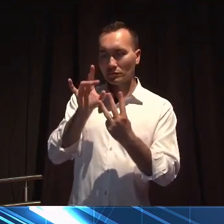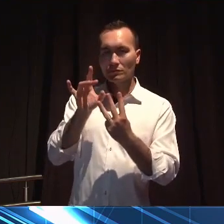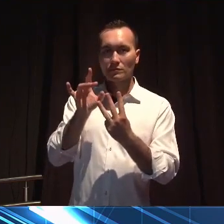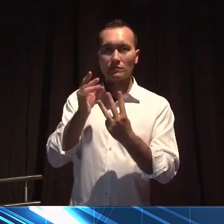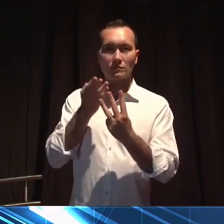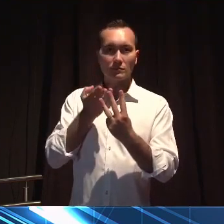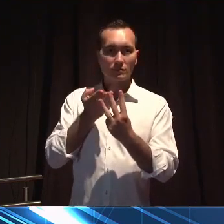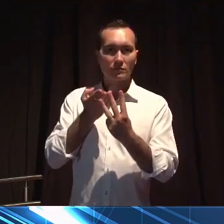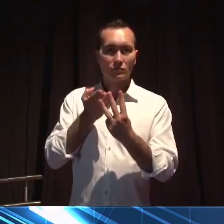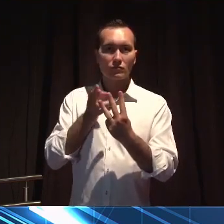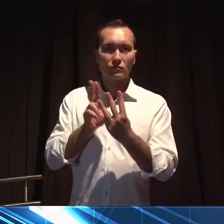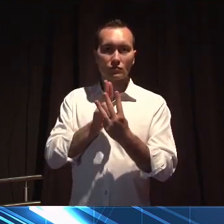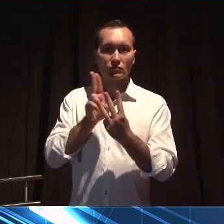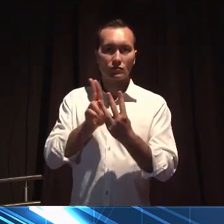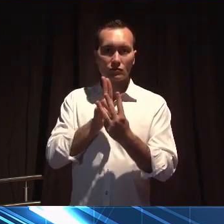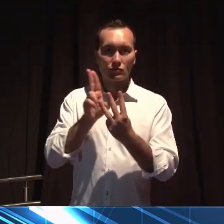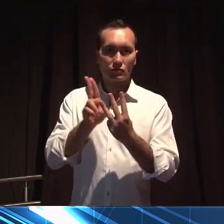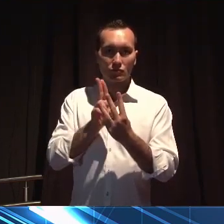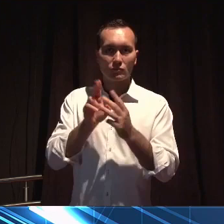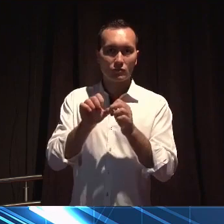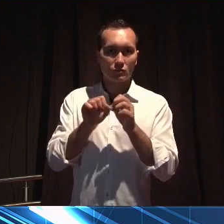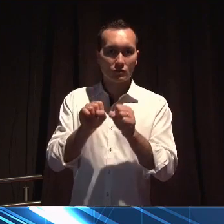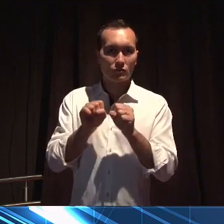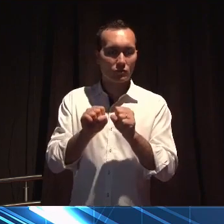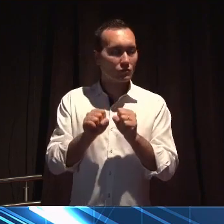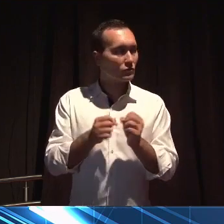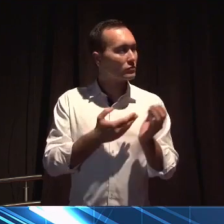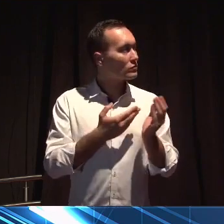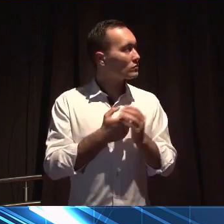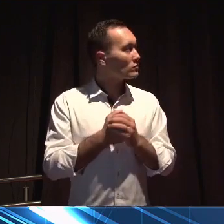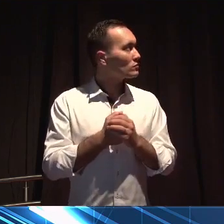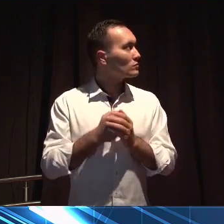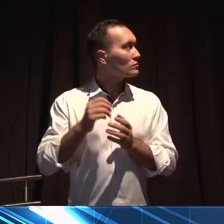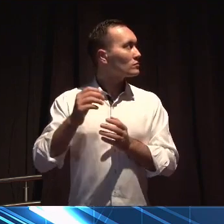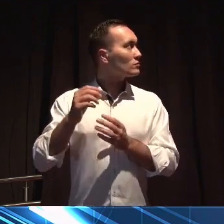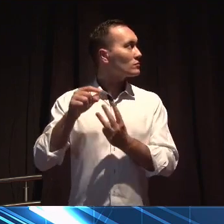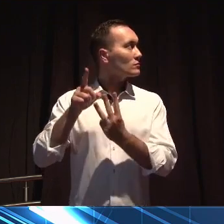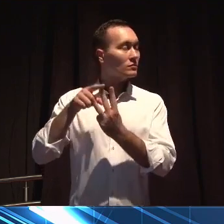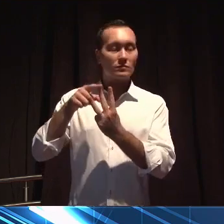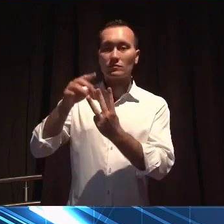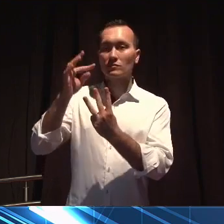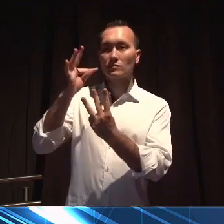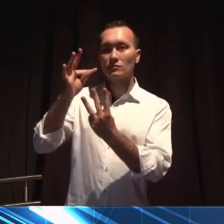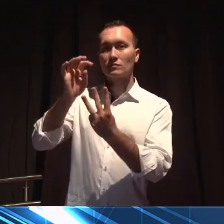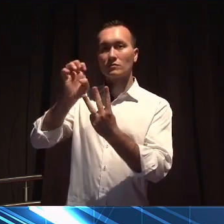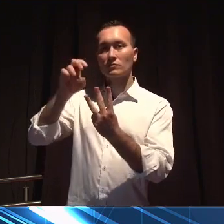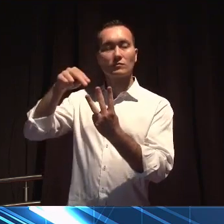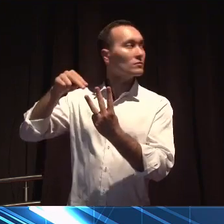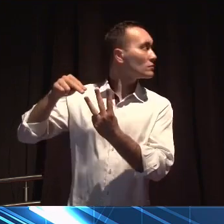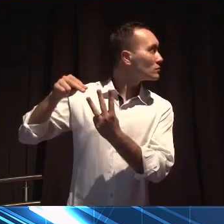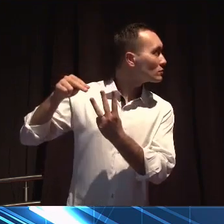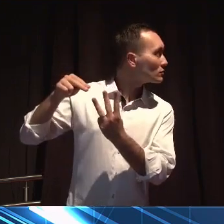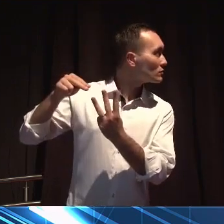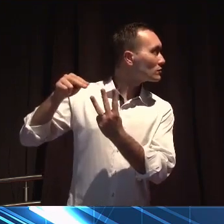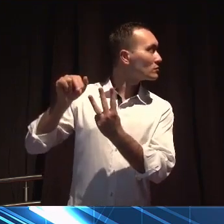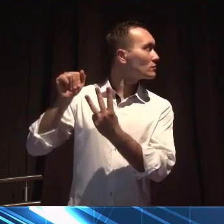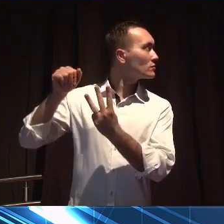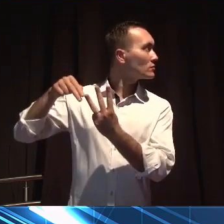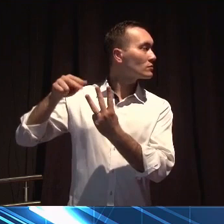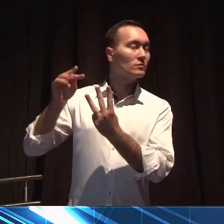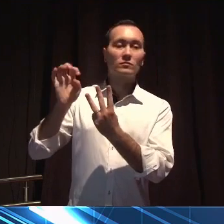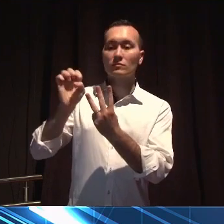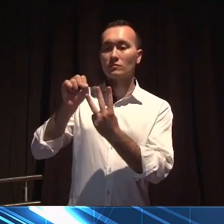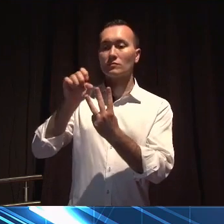coisa dessa palestra que importa assim, de contexto para entender é tenants, é muito importante. E as apps, elas são únicas e podem ser